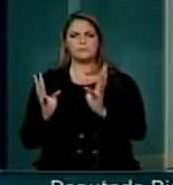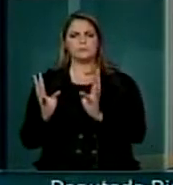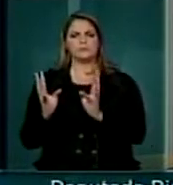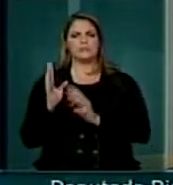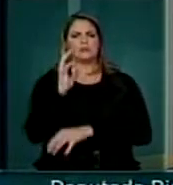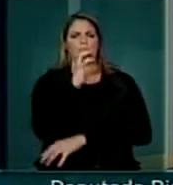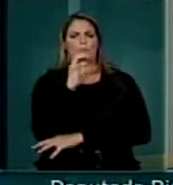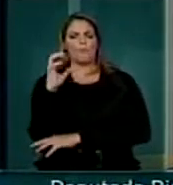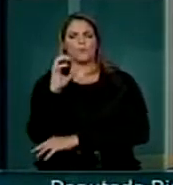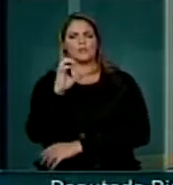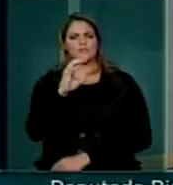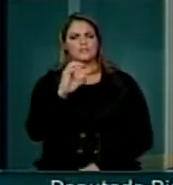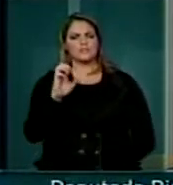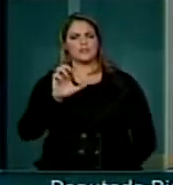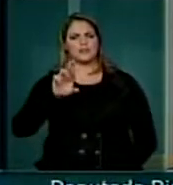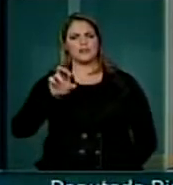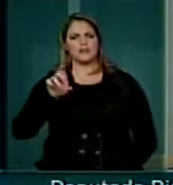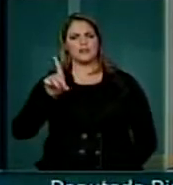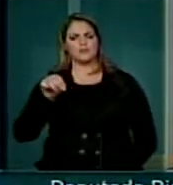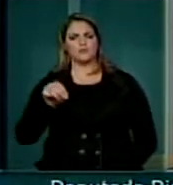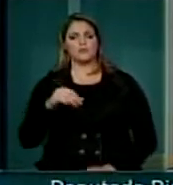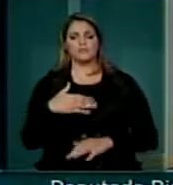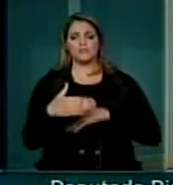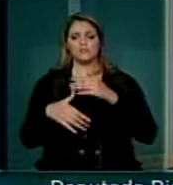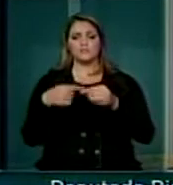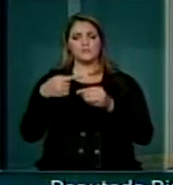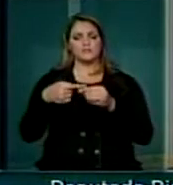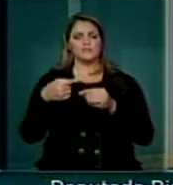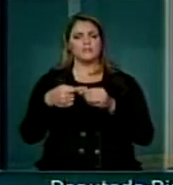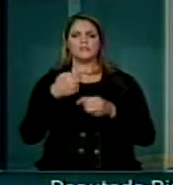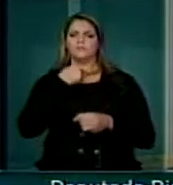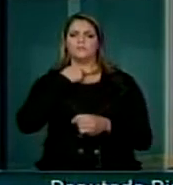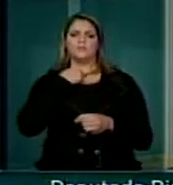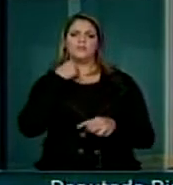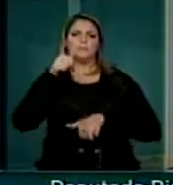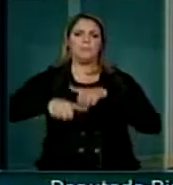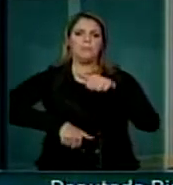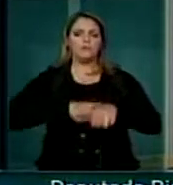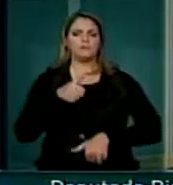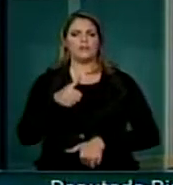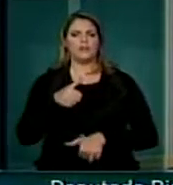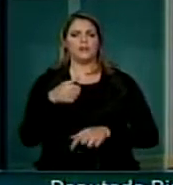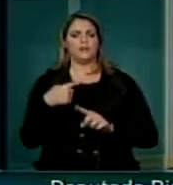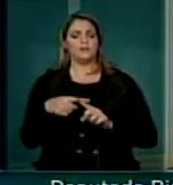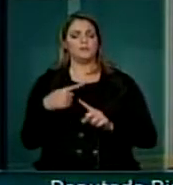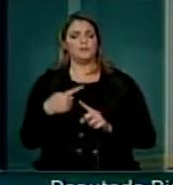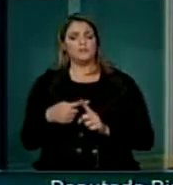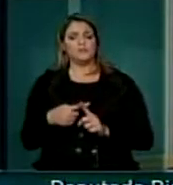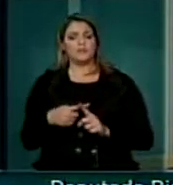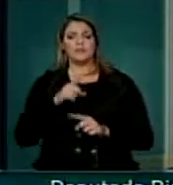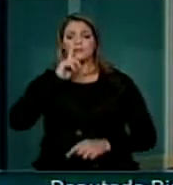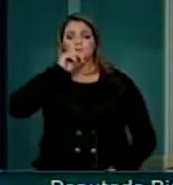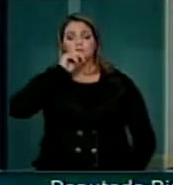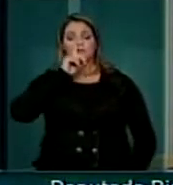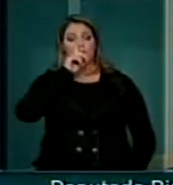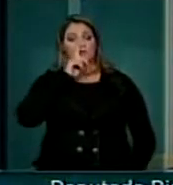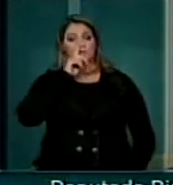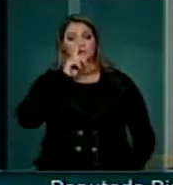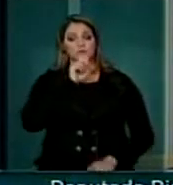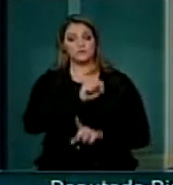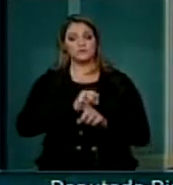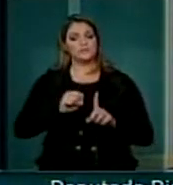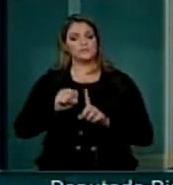inteiros, o desenvolvimento seguro das cidades, sob mudanças que já preconizam perigo para a